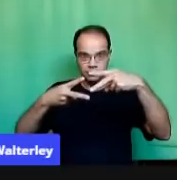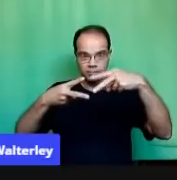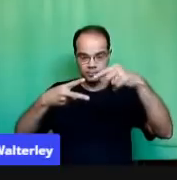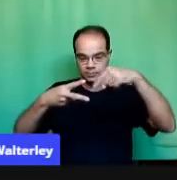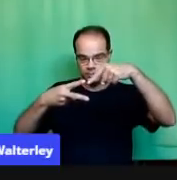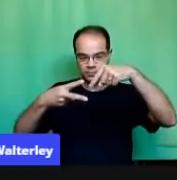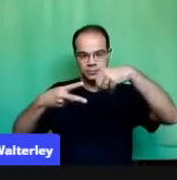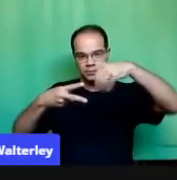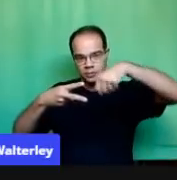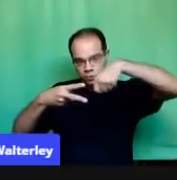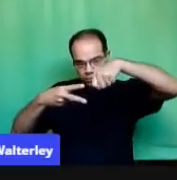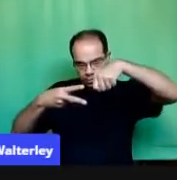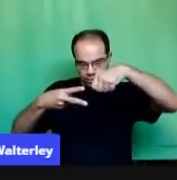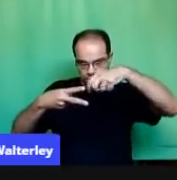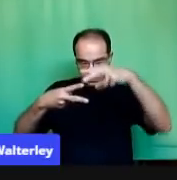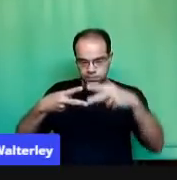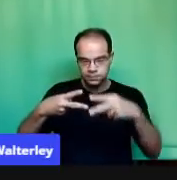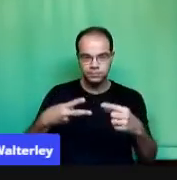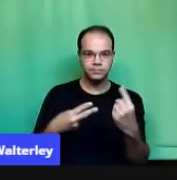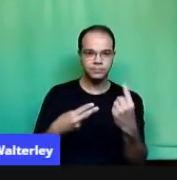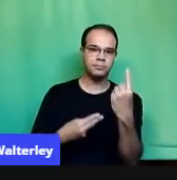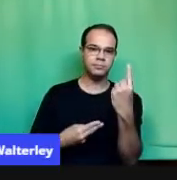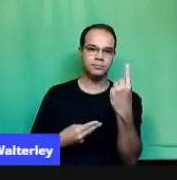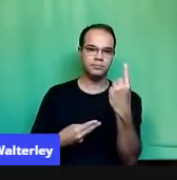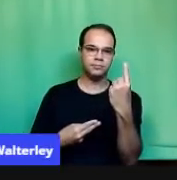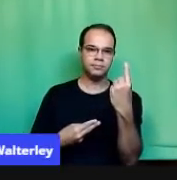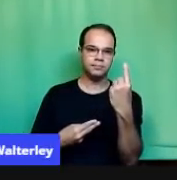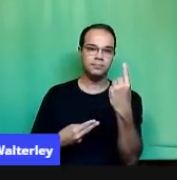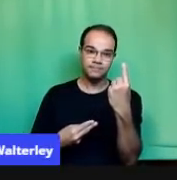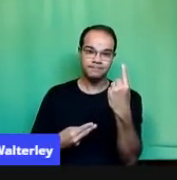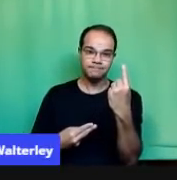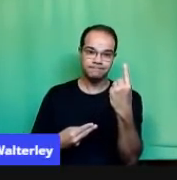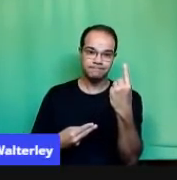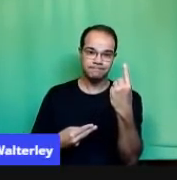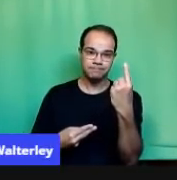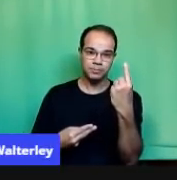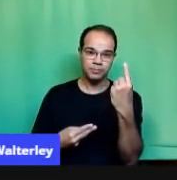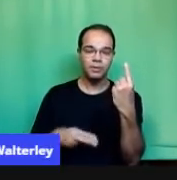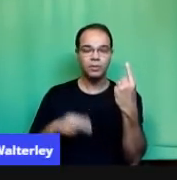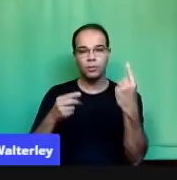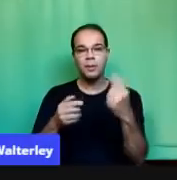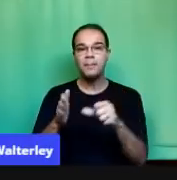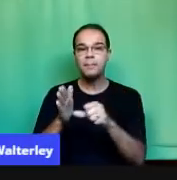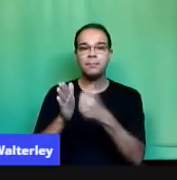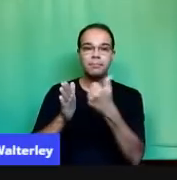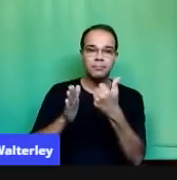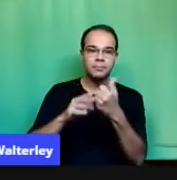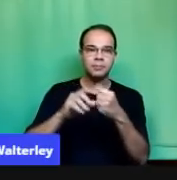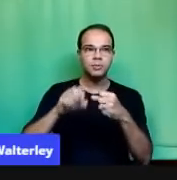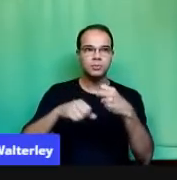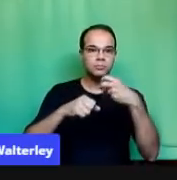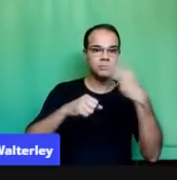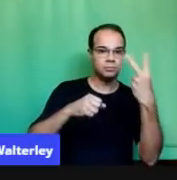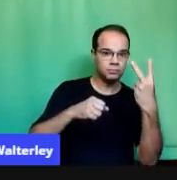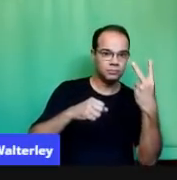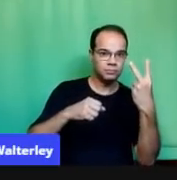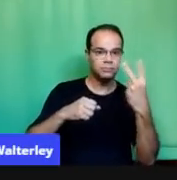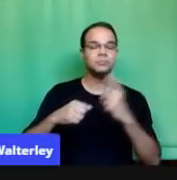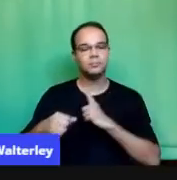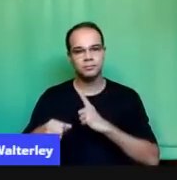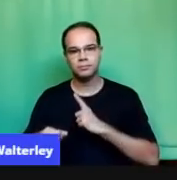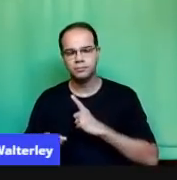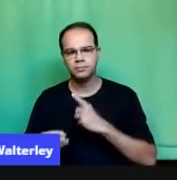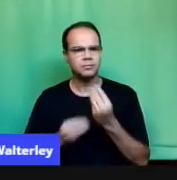são cores primárias e que o resultado que ela chegou são cores secundárias. Pensando nesse campo,